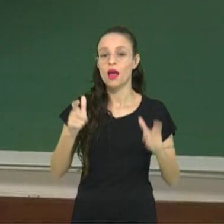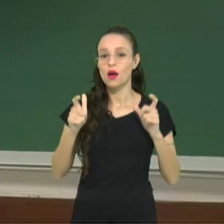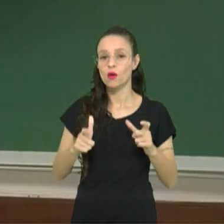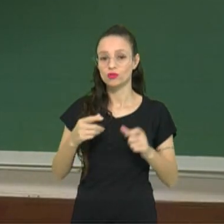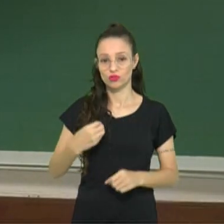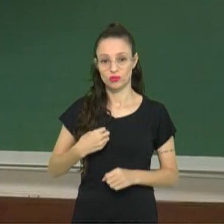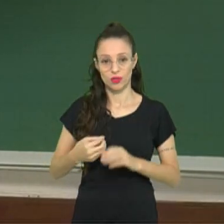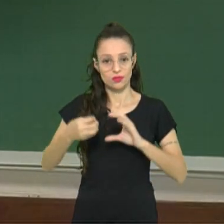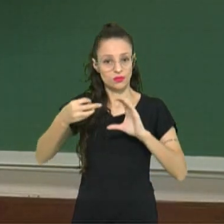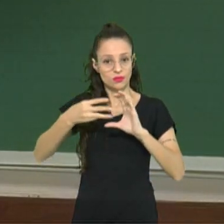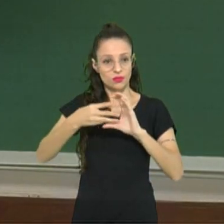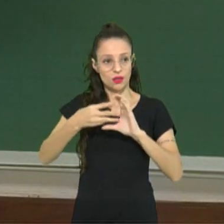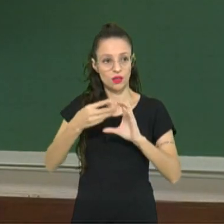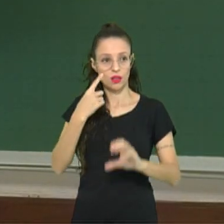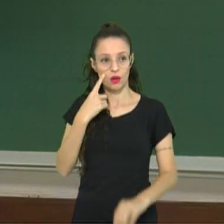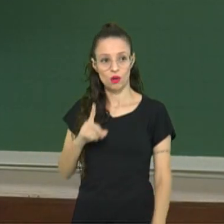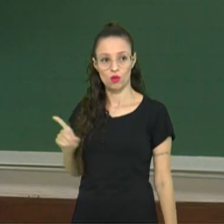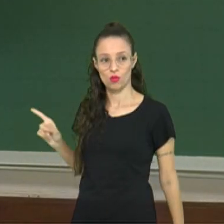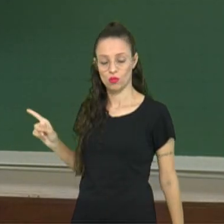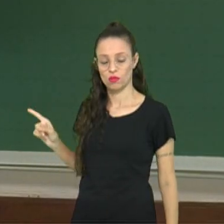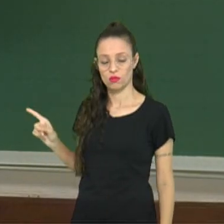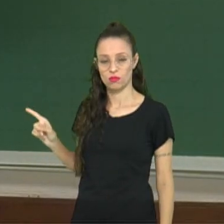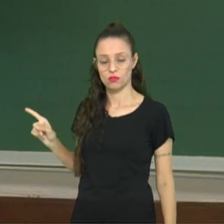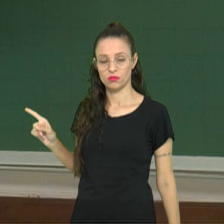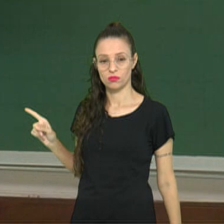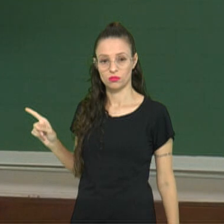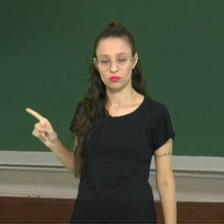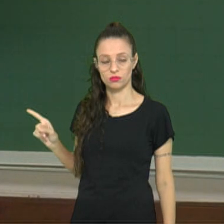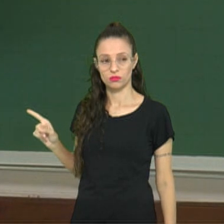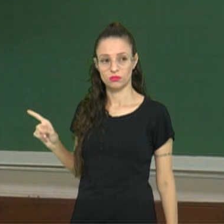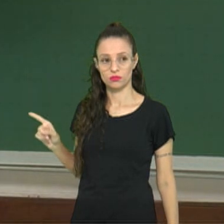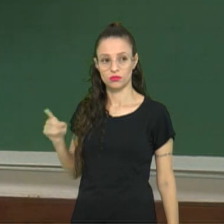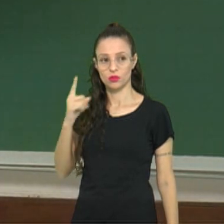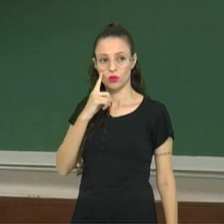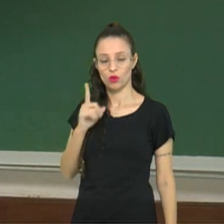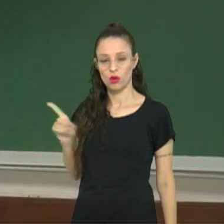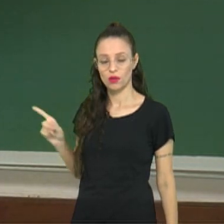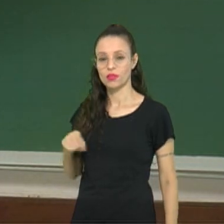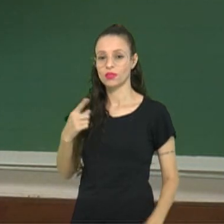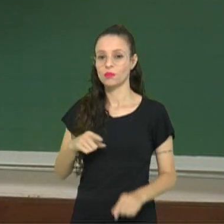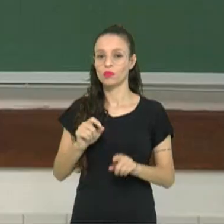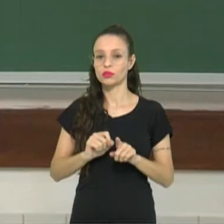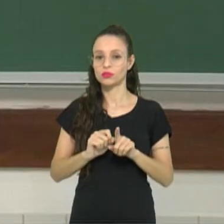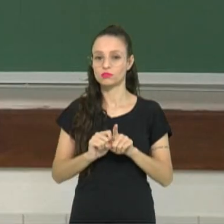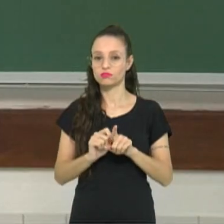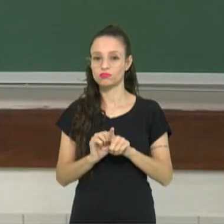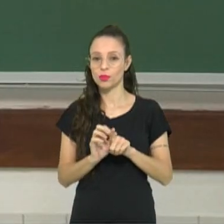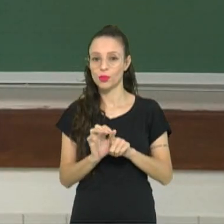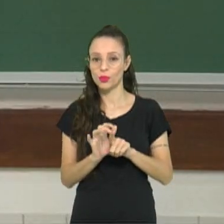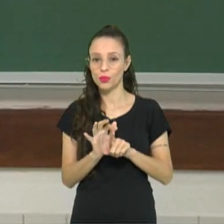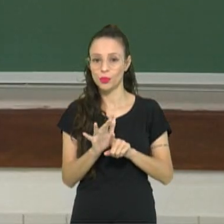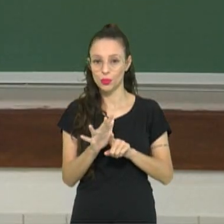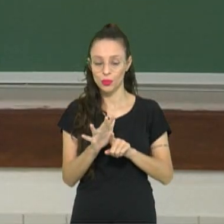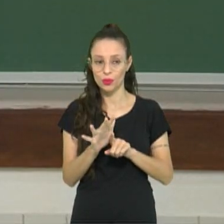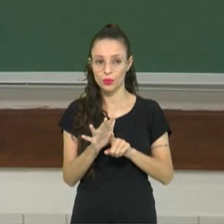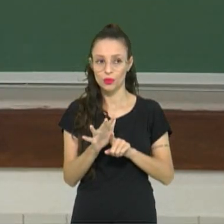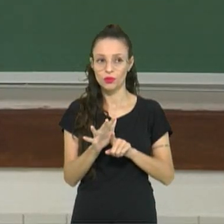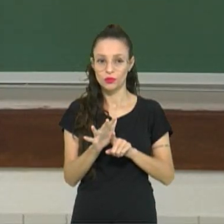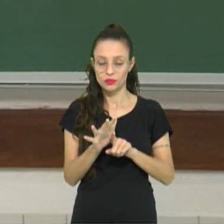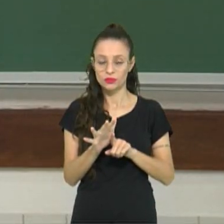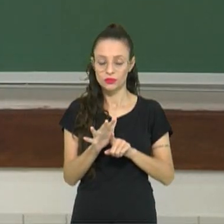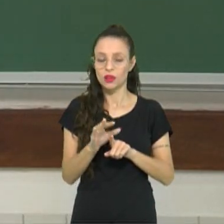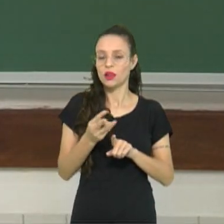as células, né? Essas células ficam armazenadas em cima aqui no epidídimo, depois eles vão subir pelo canal deferente, onde vai receber lá em cima